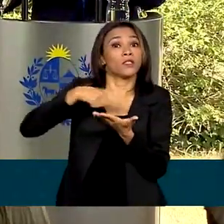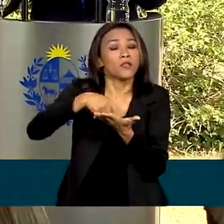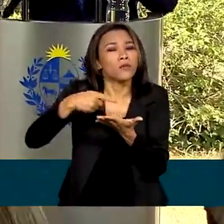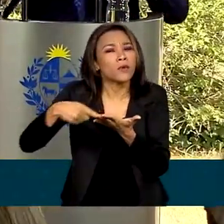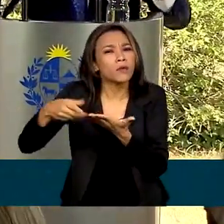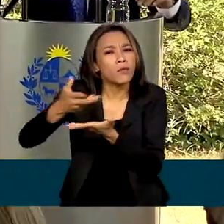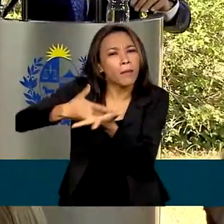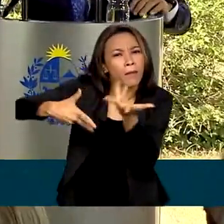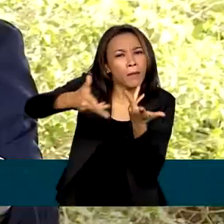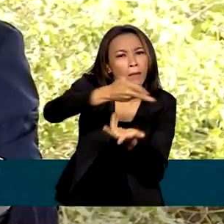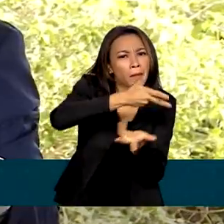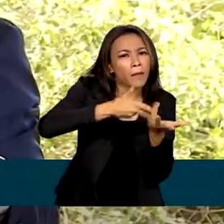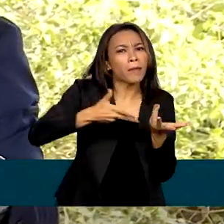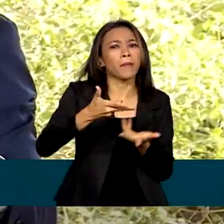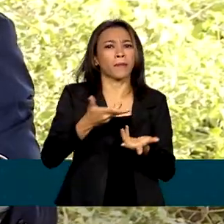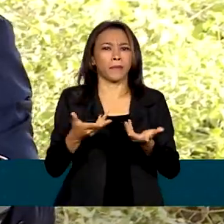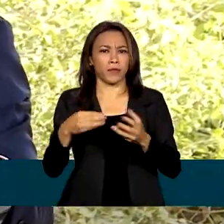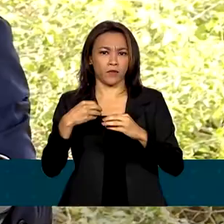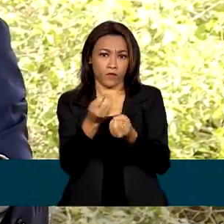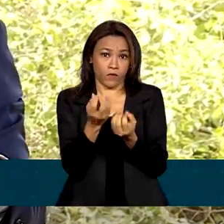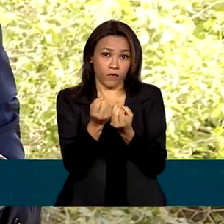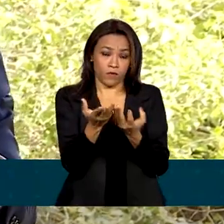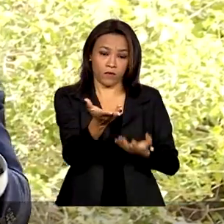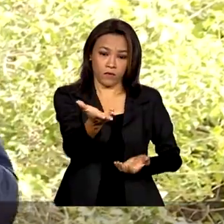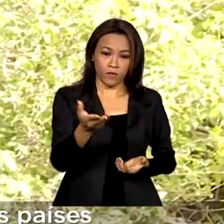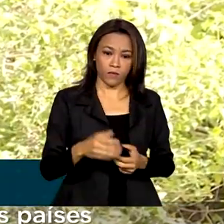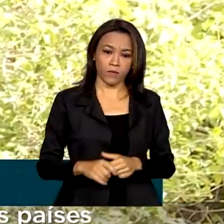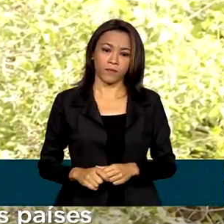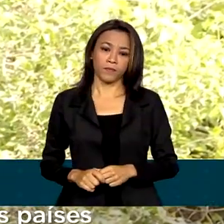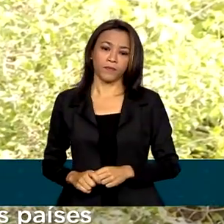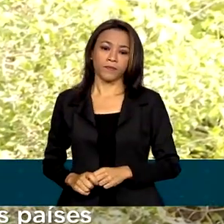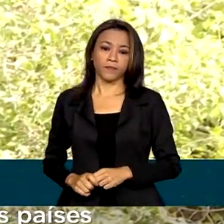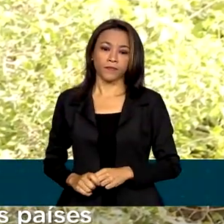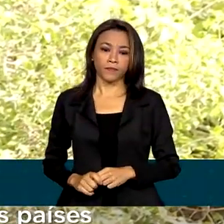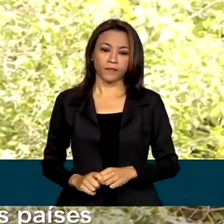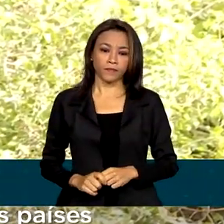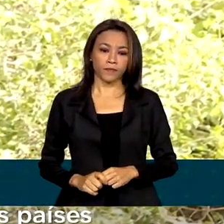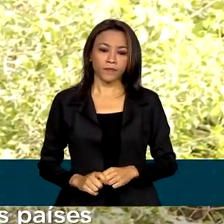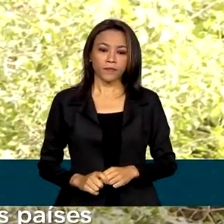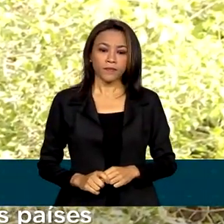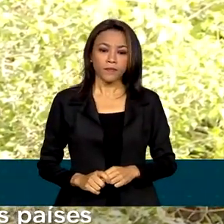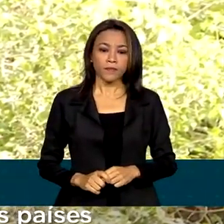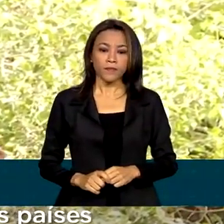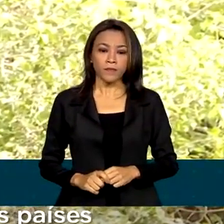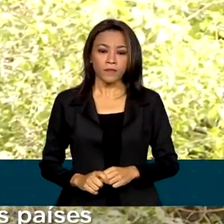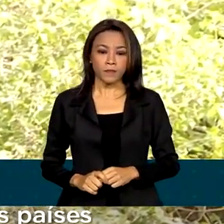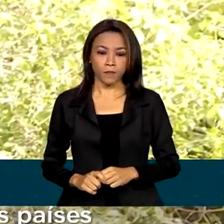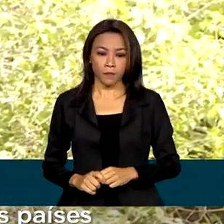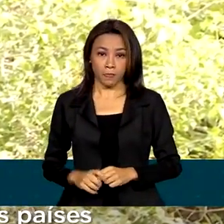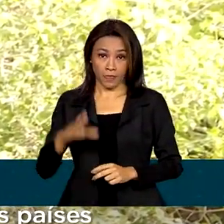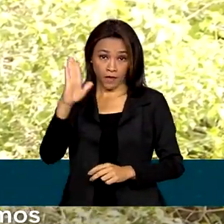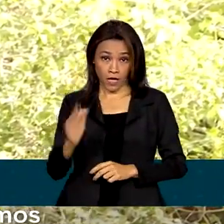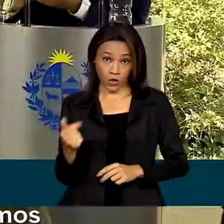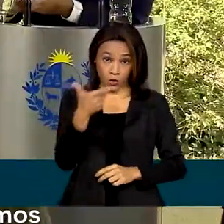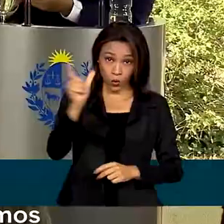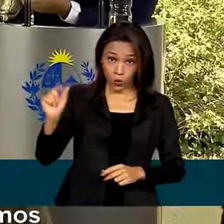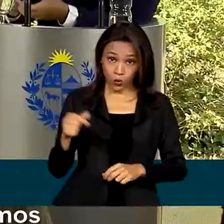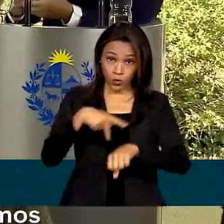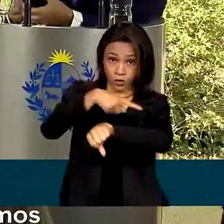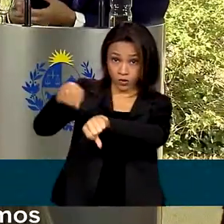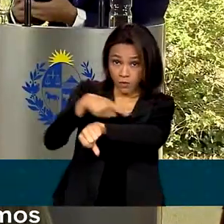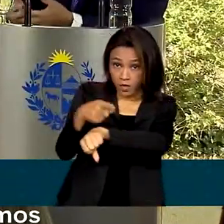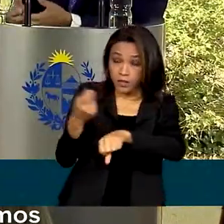bloco sul-americano. Vamos a generar um equipo técnico, Uruguai, Brasil e seguramente com os outros países, saber que é o